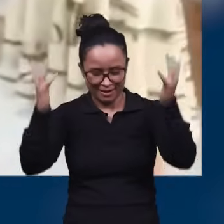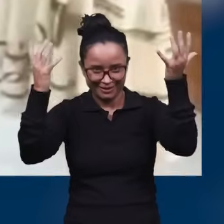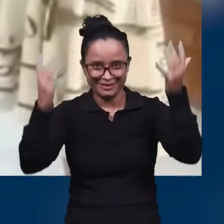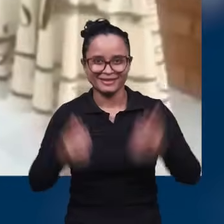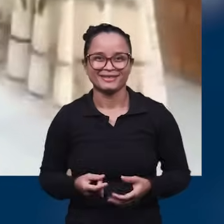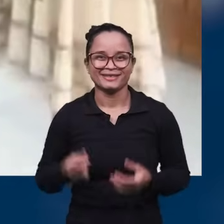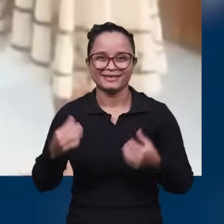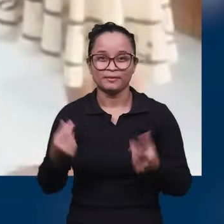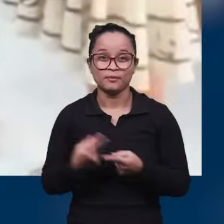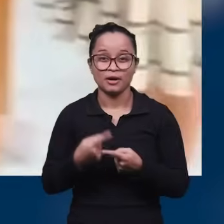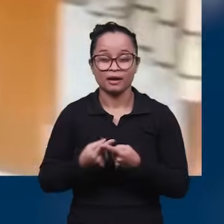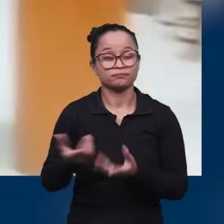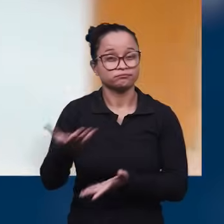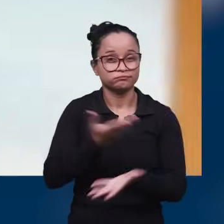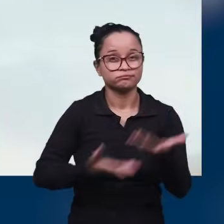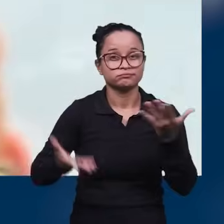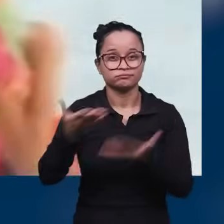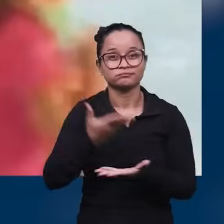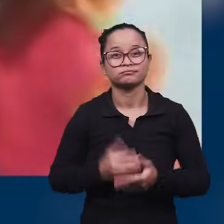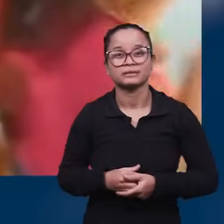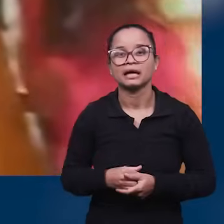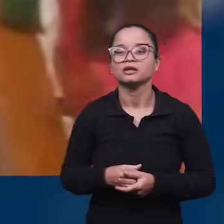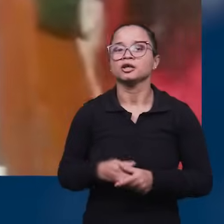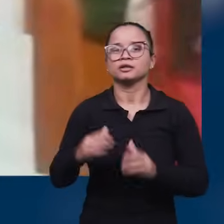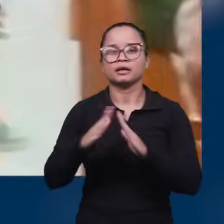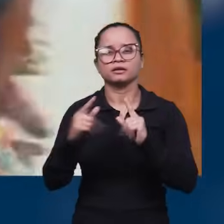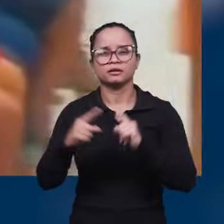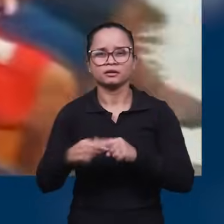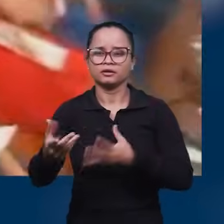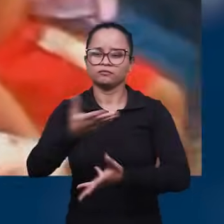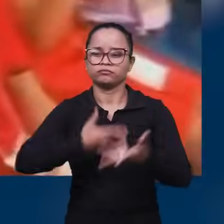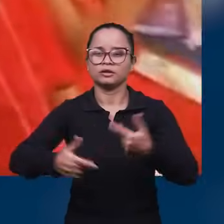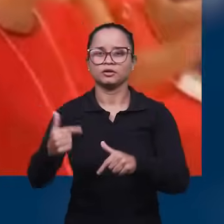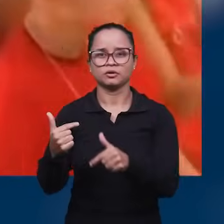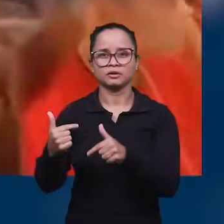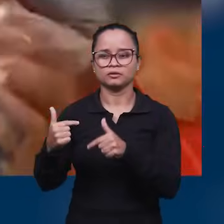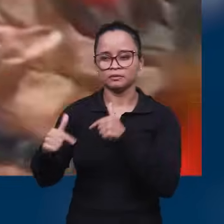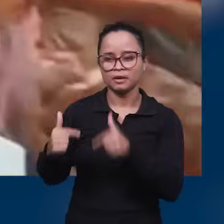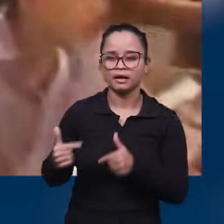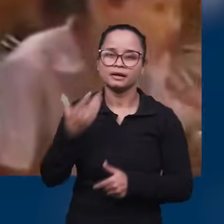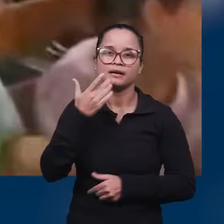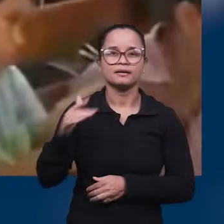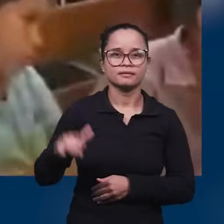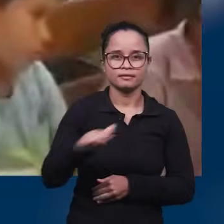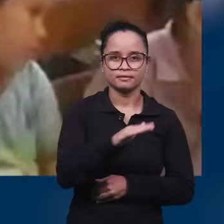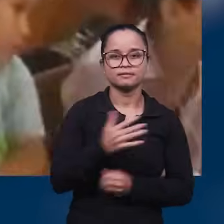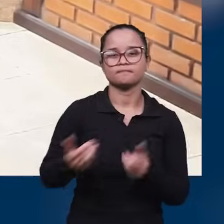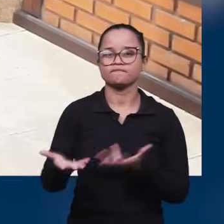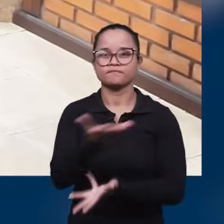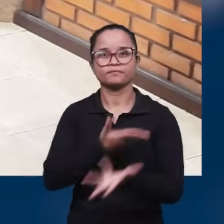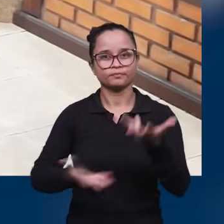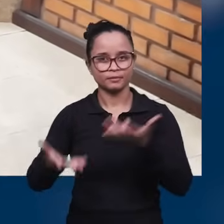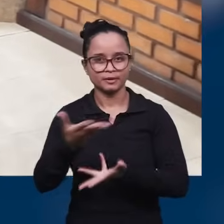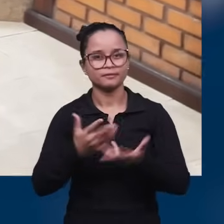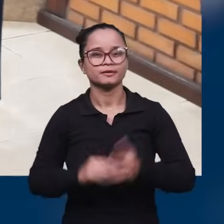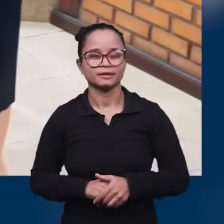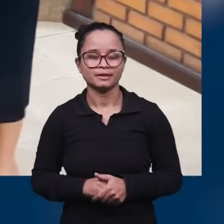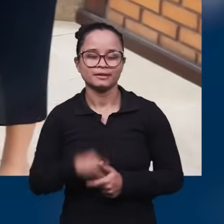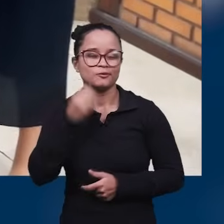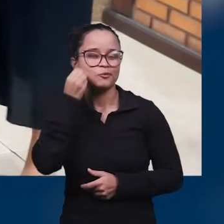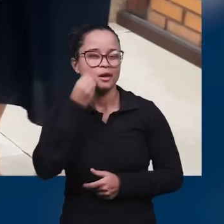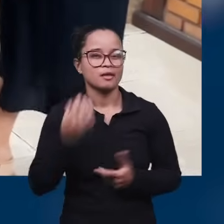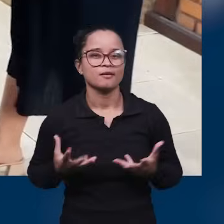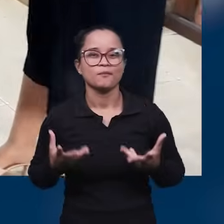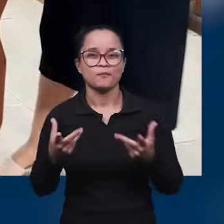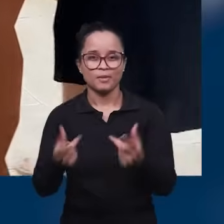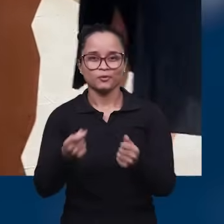as crianças envolvidas, a participação. Tivemos experiências maravilhosas, tivemos uma experiência de uma intermediária que teve um sonho, que ela participava